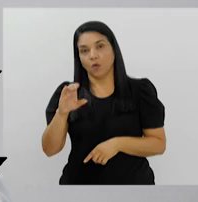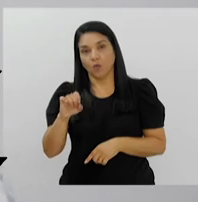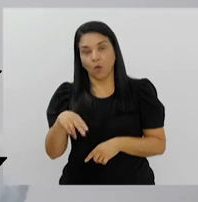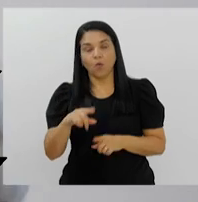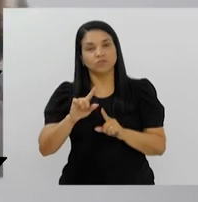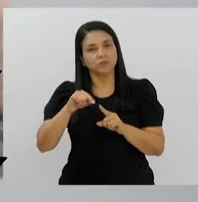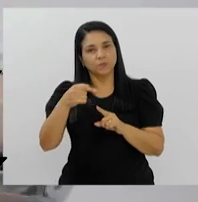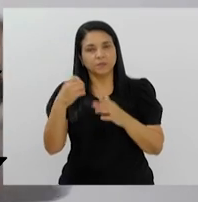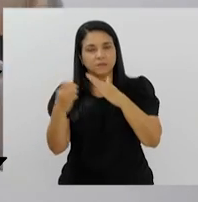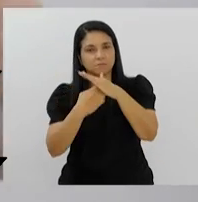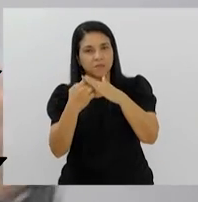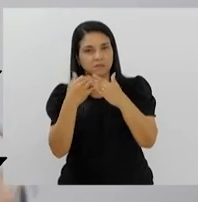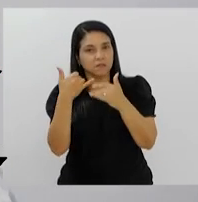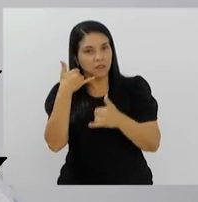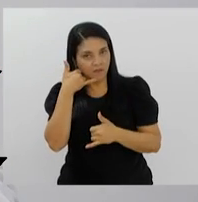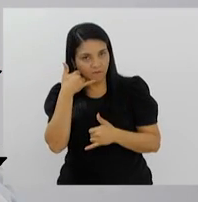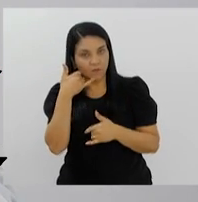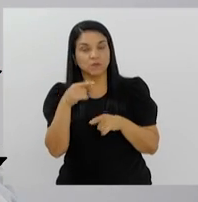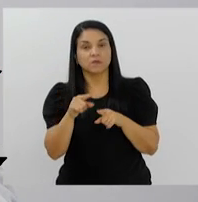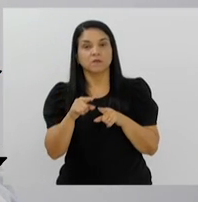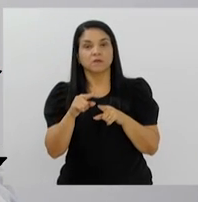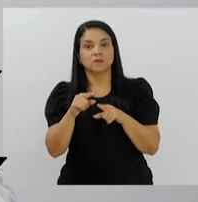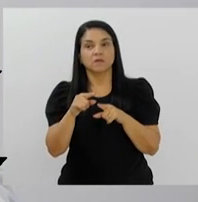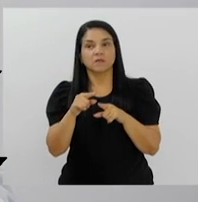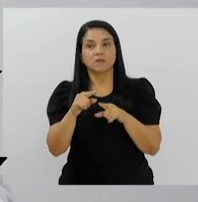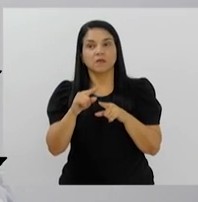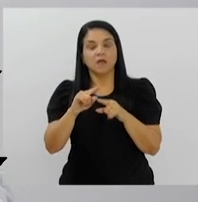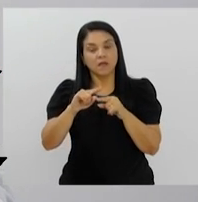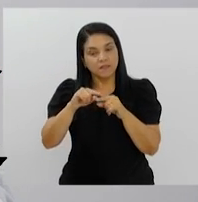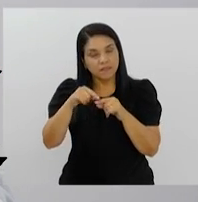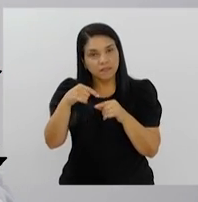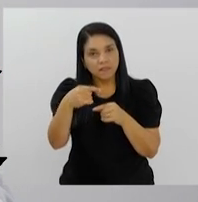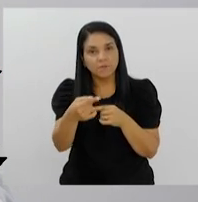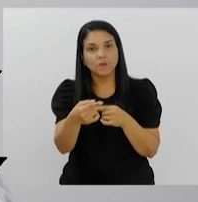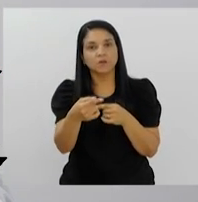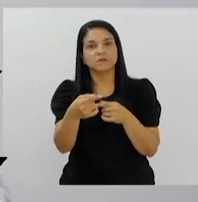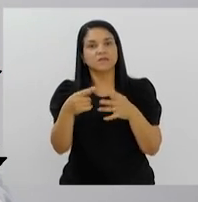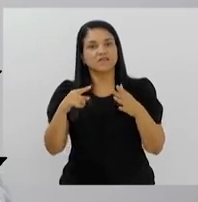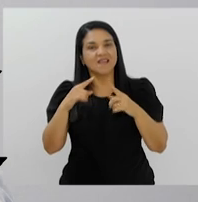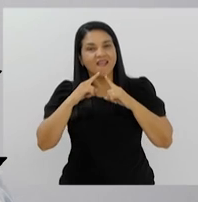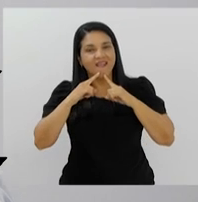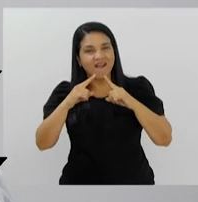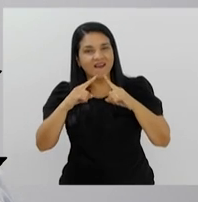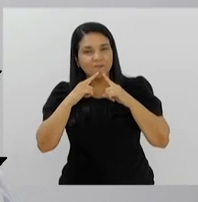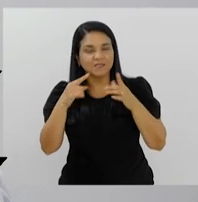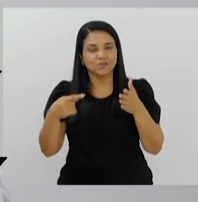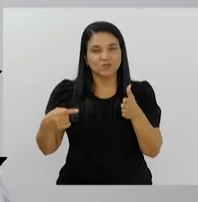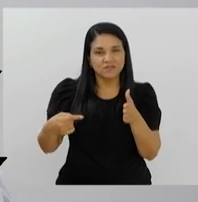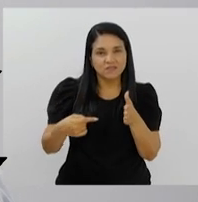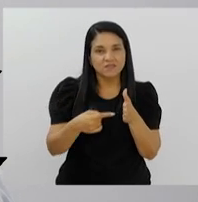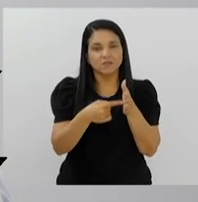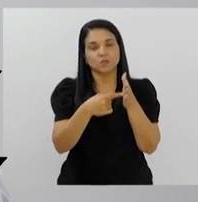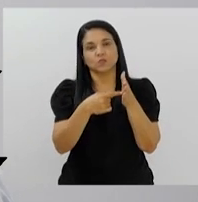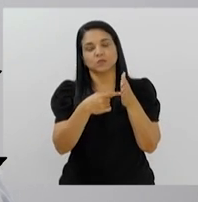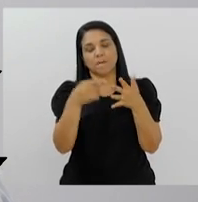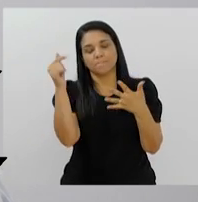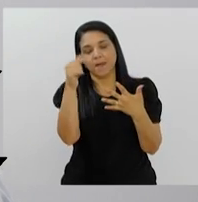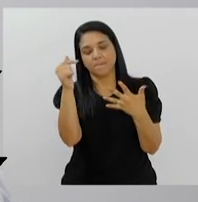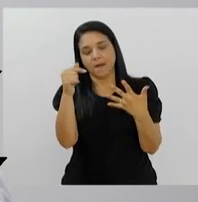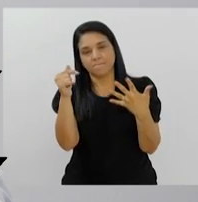telefonia e mais atrás aí vem a a a as reclamações e denúncias dos planos de